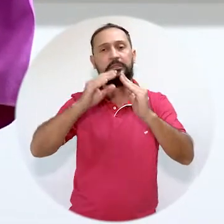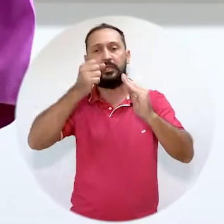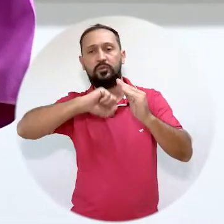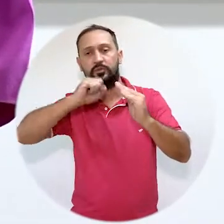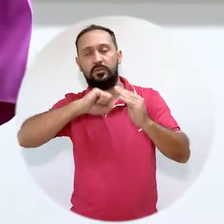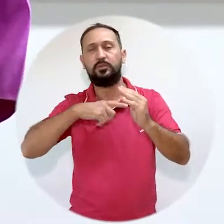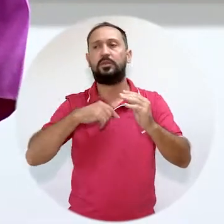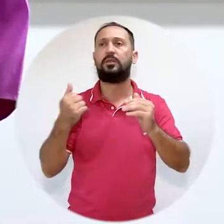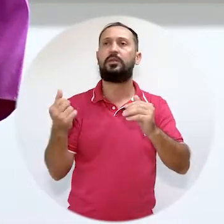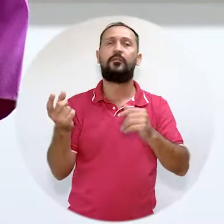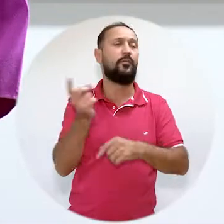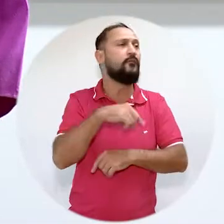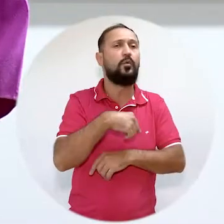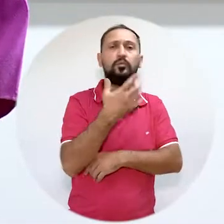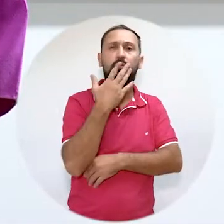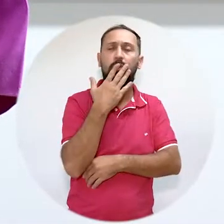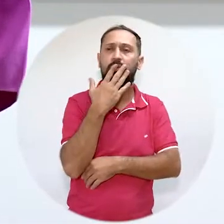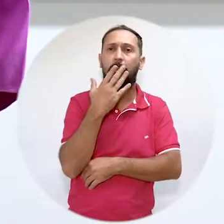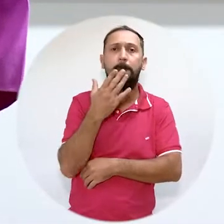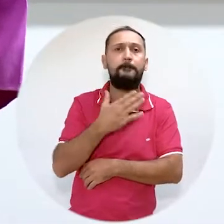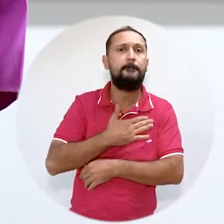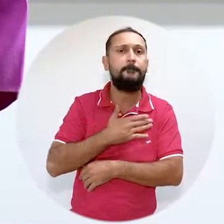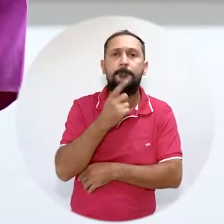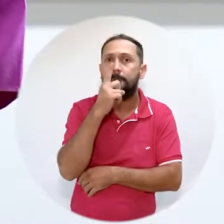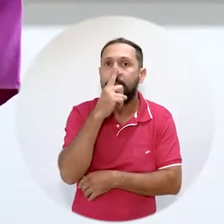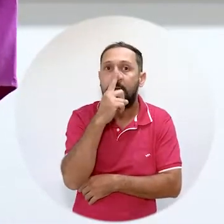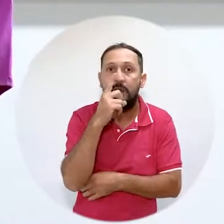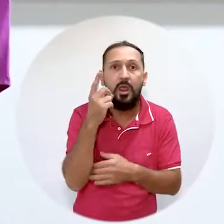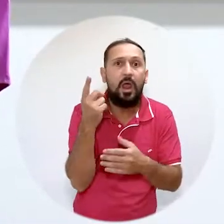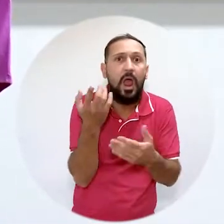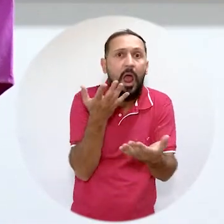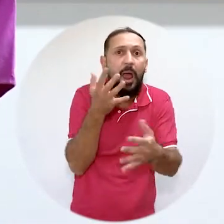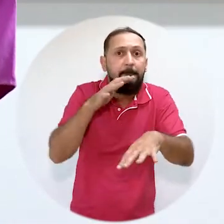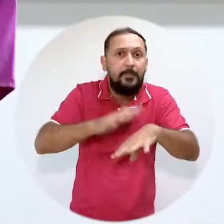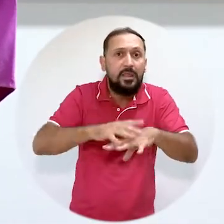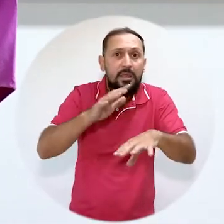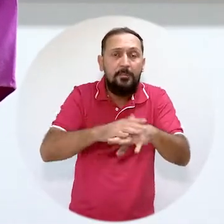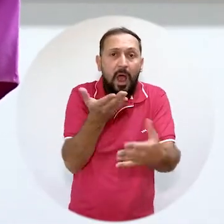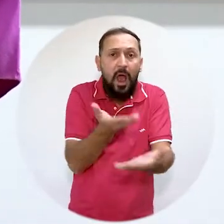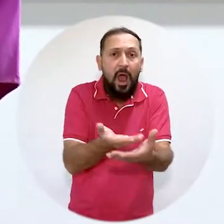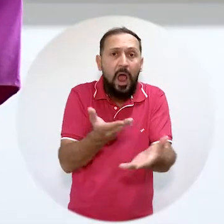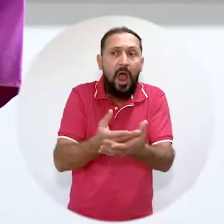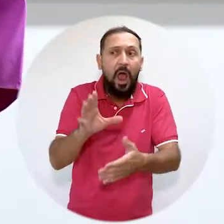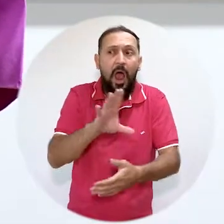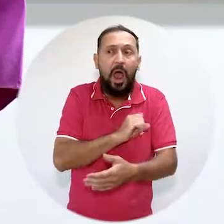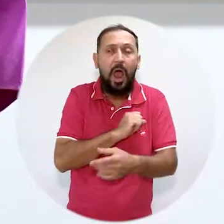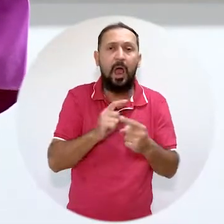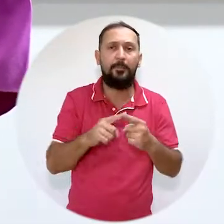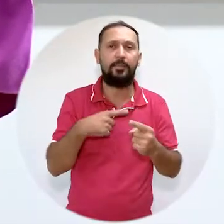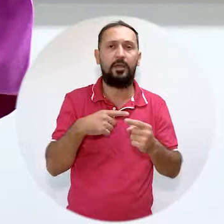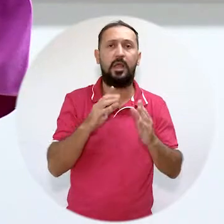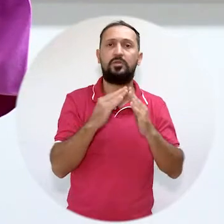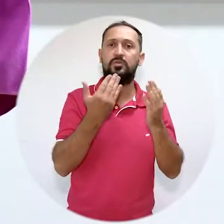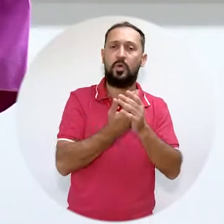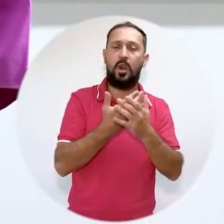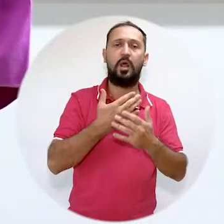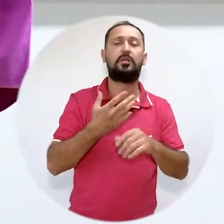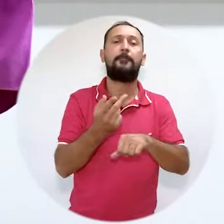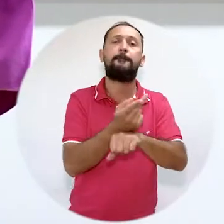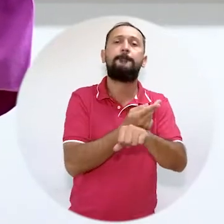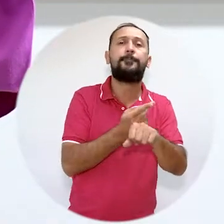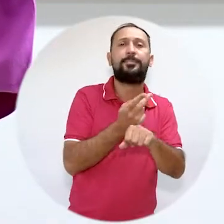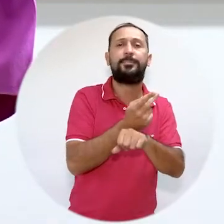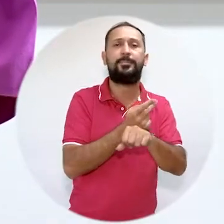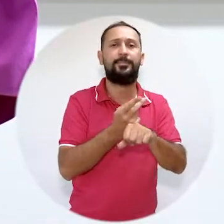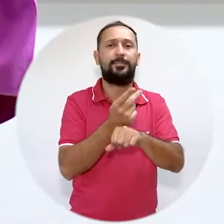esses dias, aí ele voltou e falou: nossa, mãe, eu amei essa aula de matemática. A escola está buscando